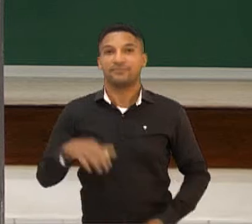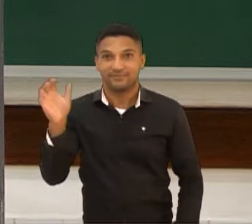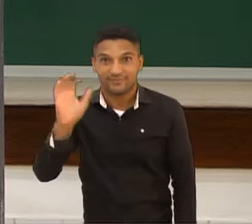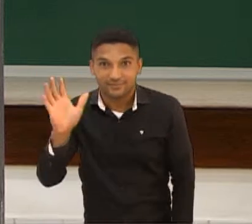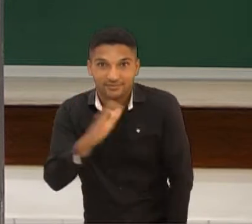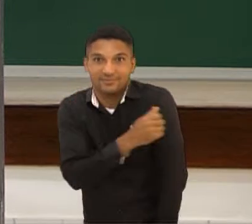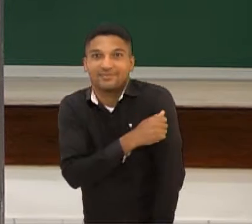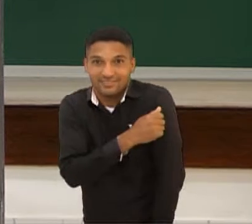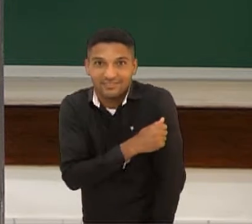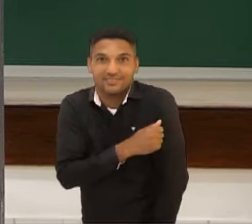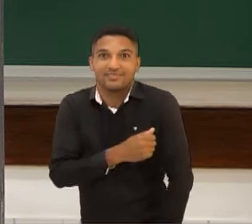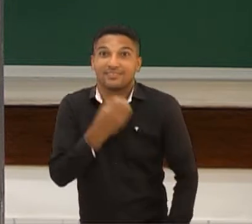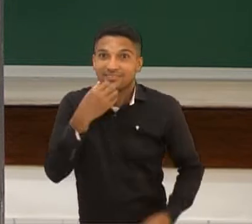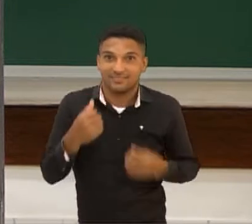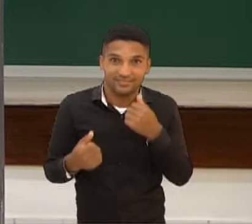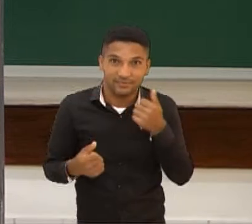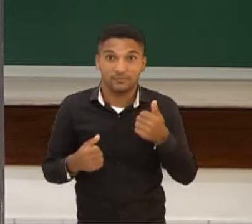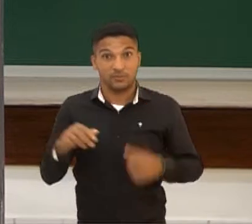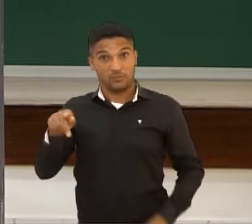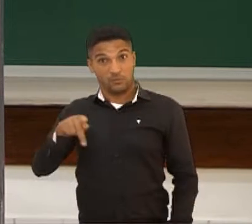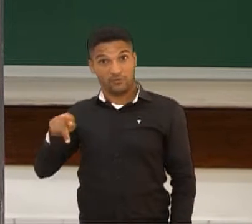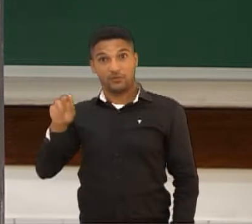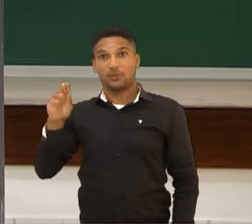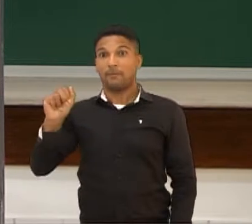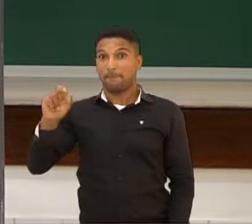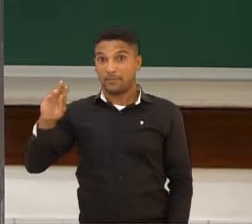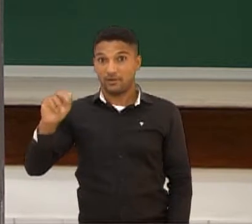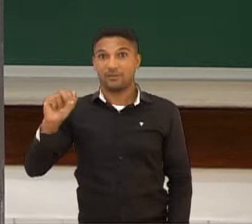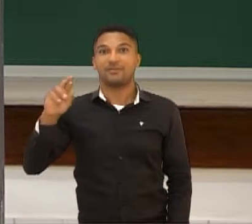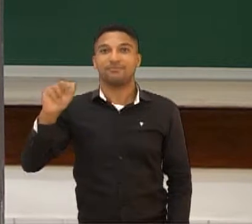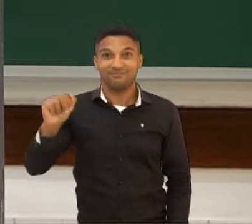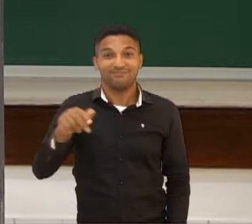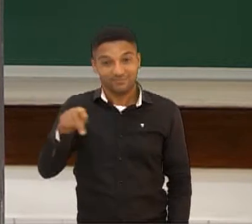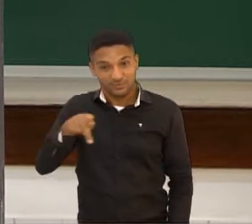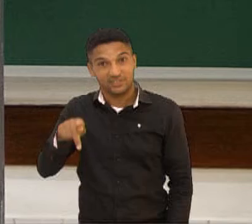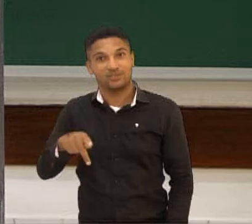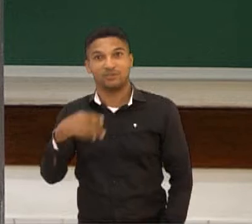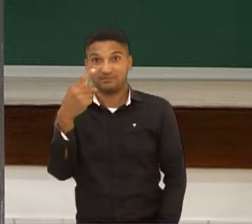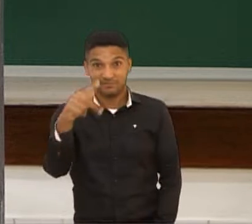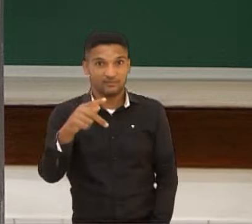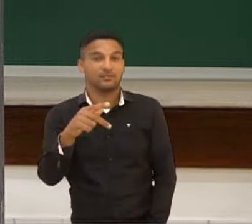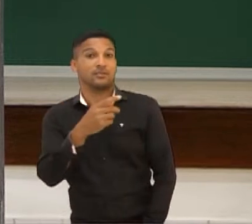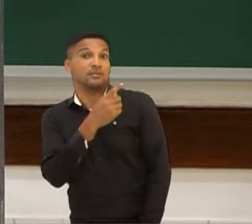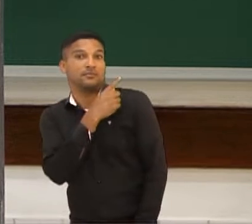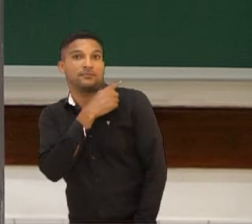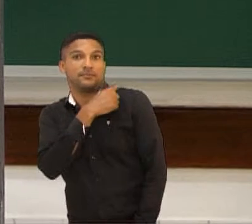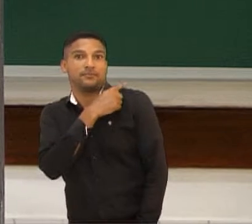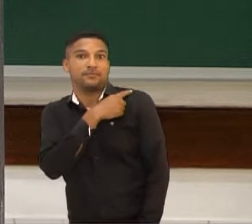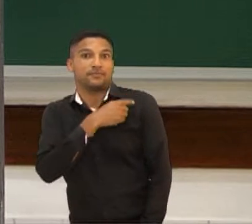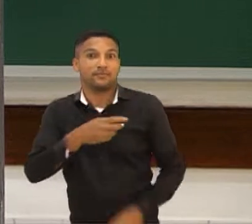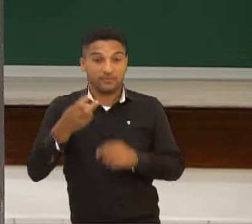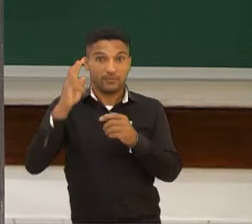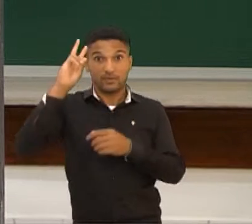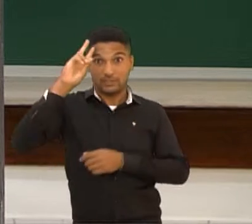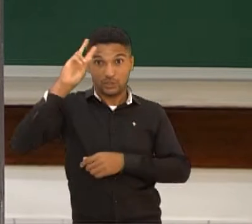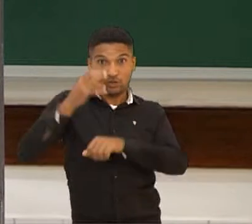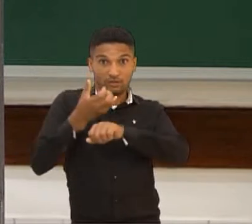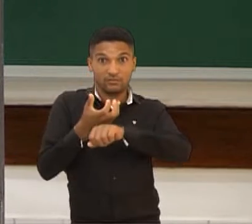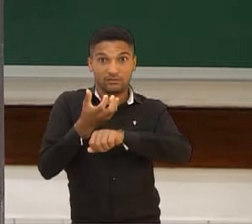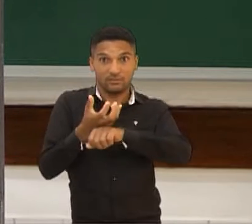Oi, pessoal, eu sou a professora Bárbara, a professora de vocês de História do primeiro ano. Essa aqui é a nossa